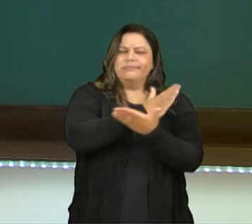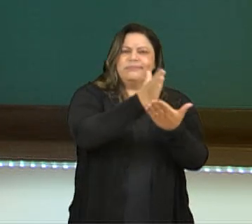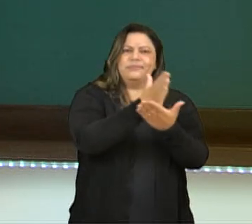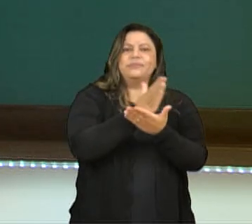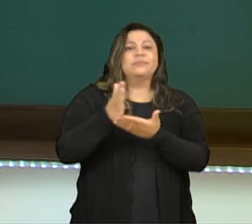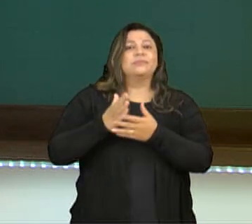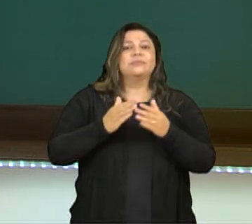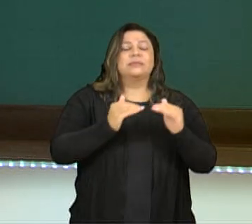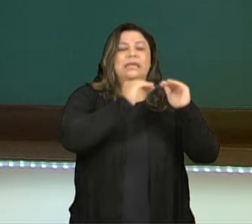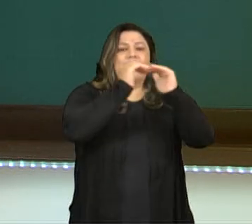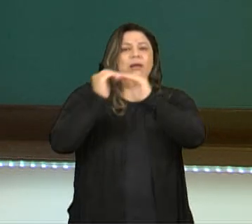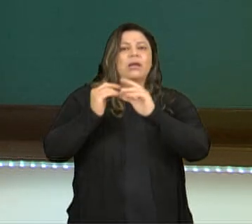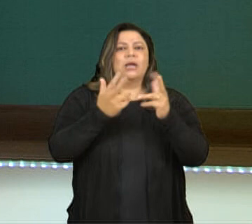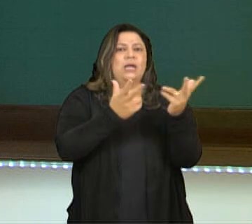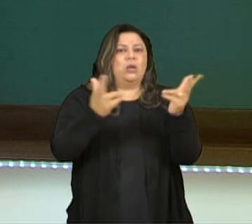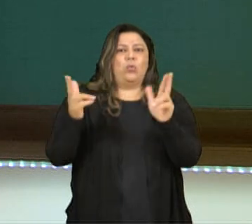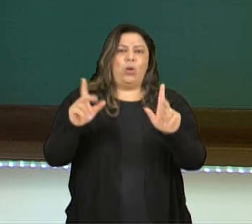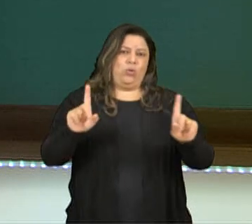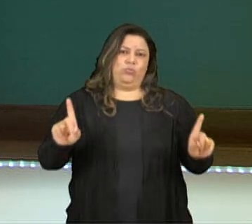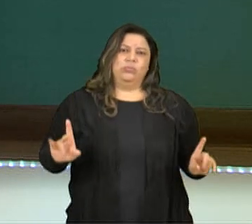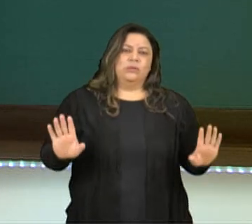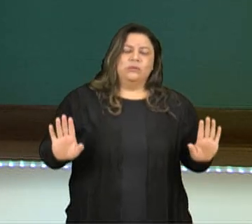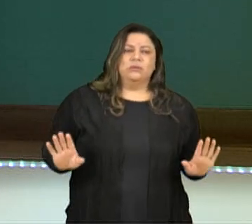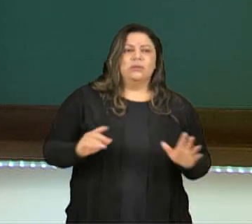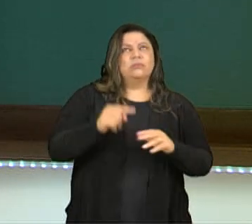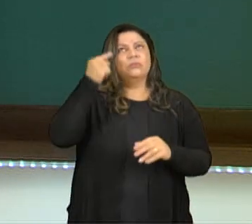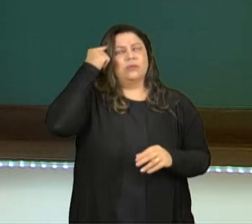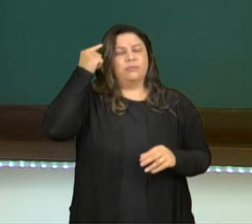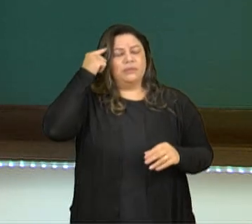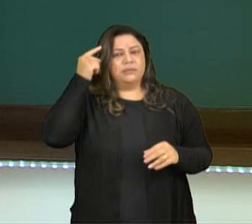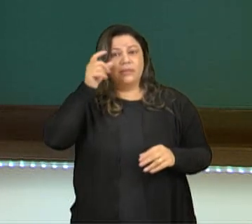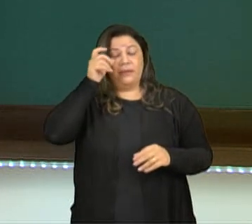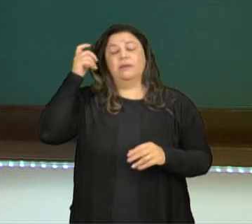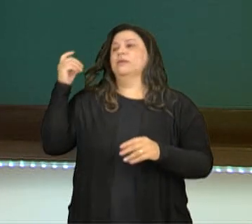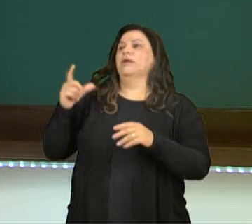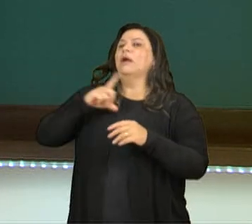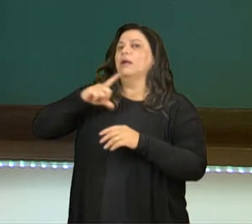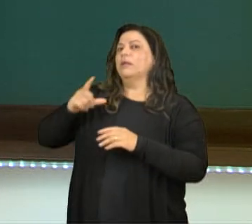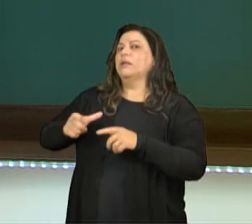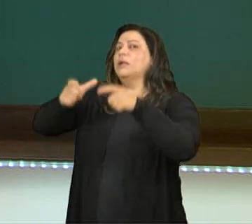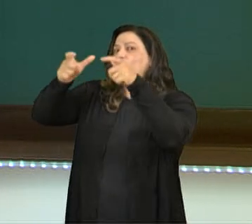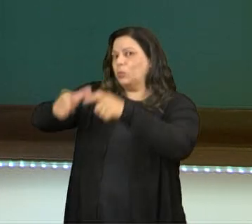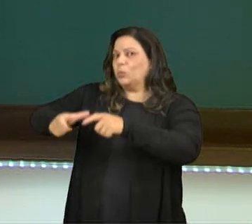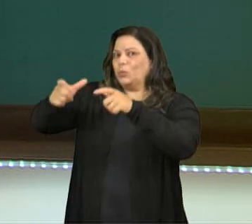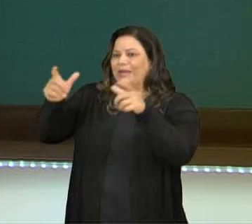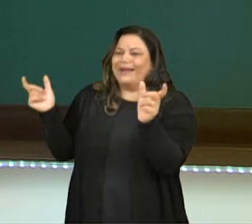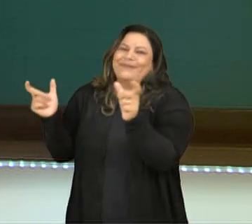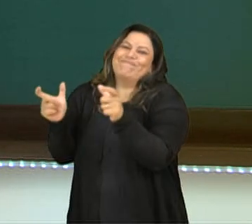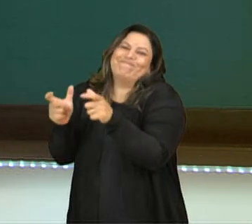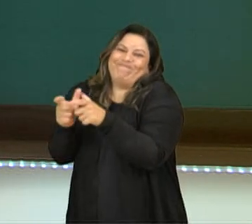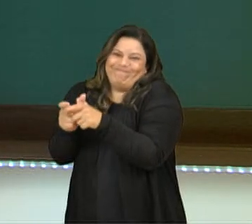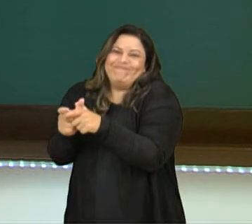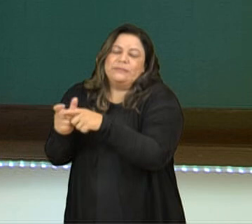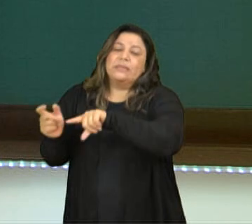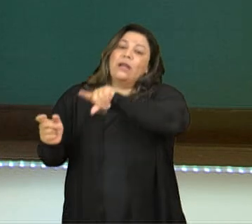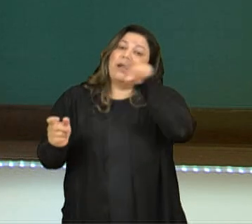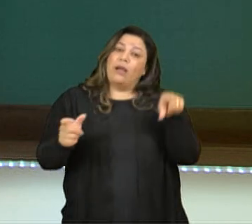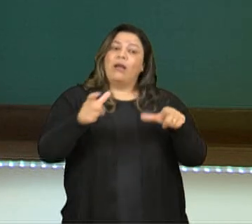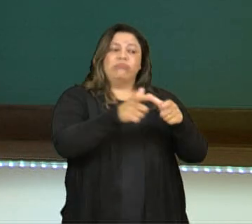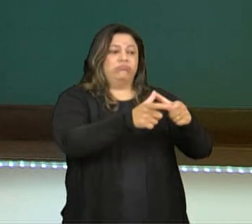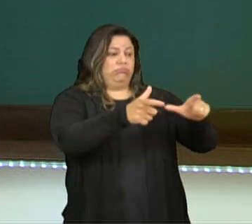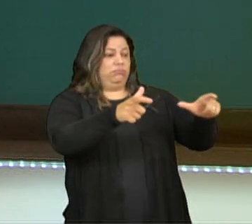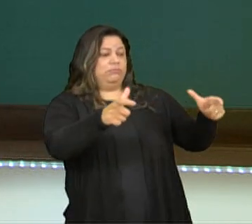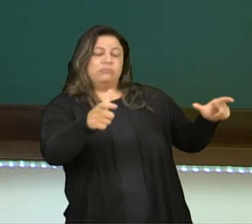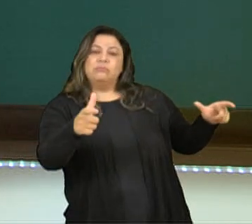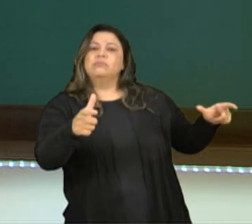brasileiro. Então, nós temos que pensar que há lugares com menor disponibilidade, outros lugares com